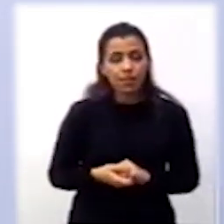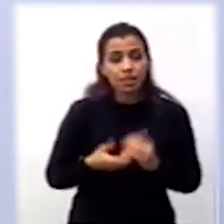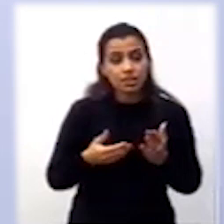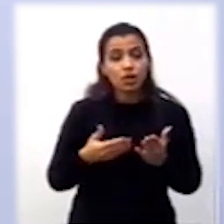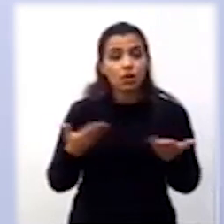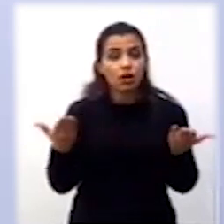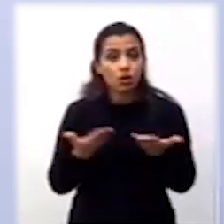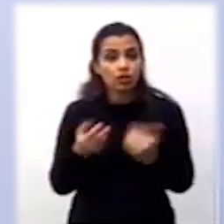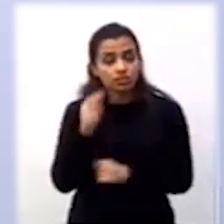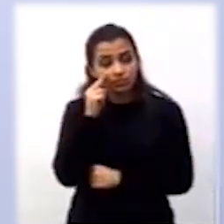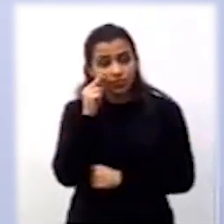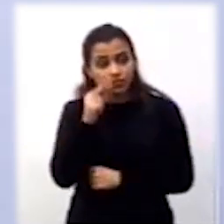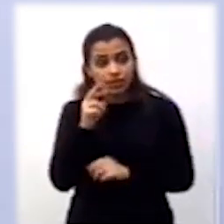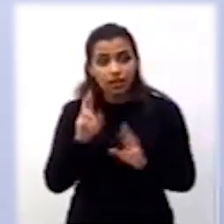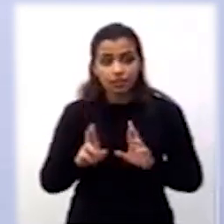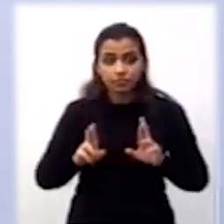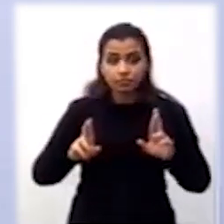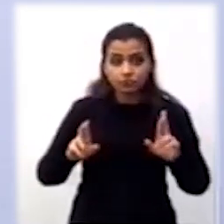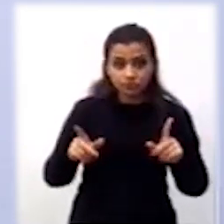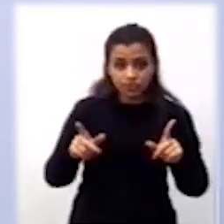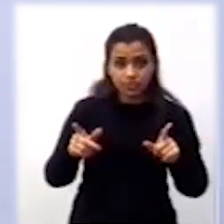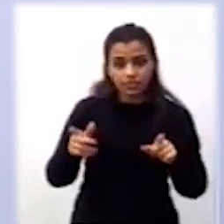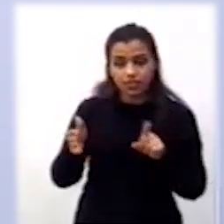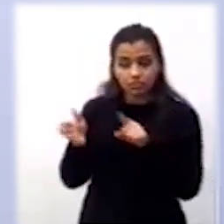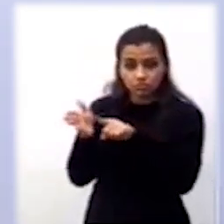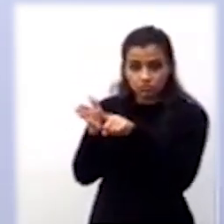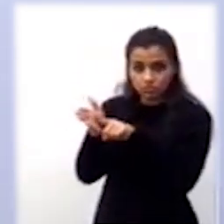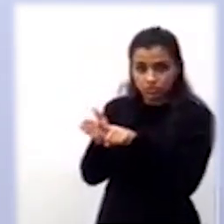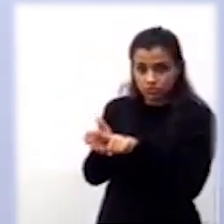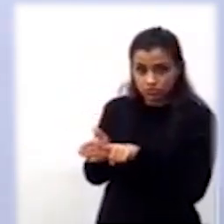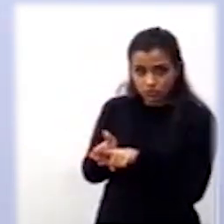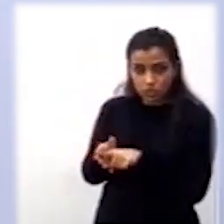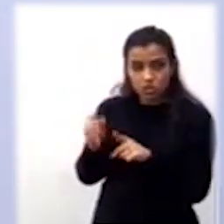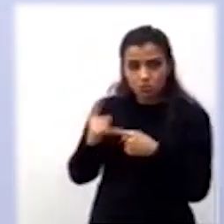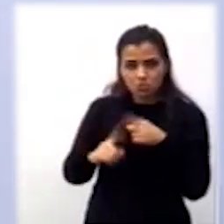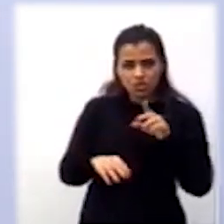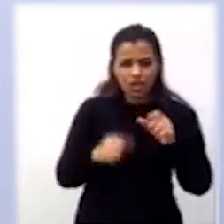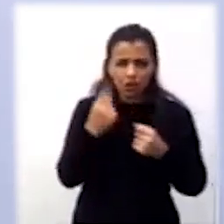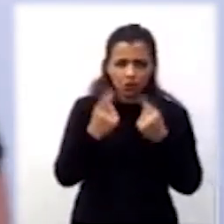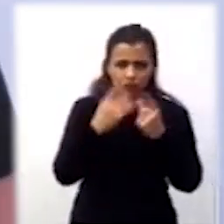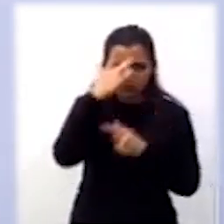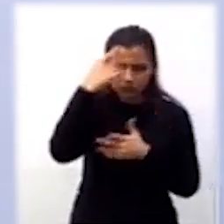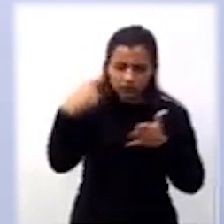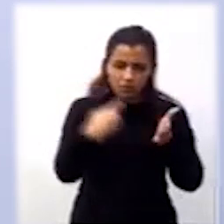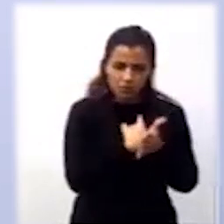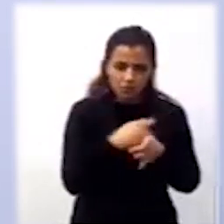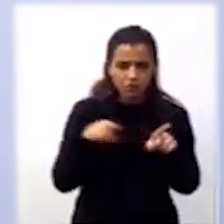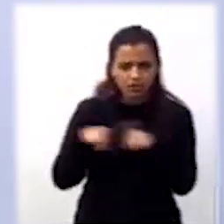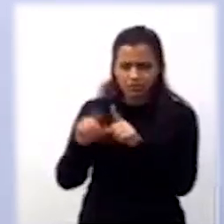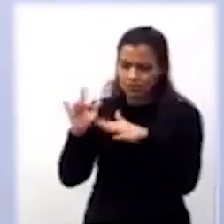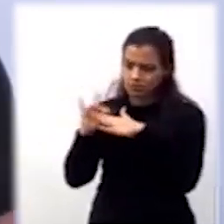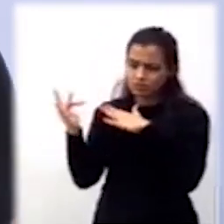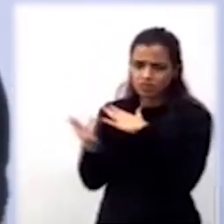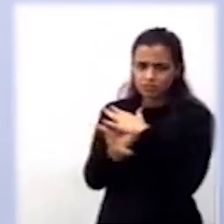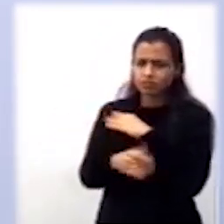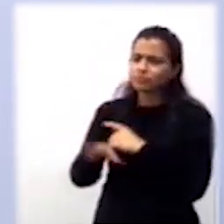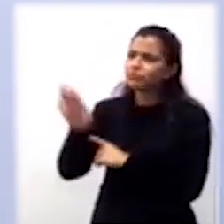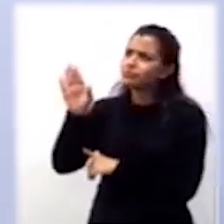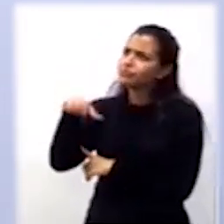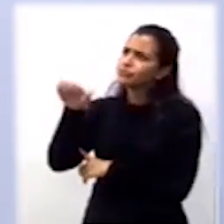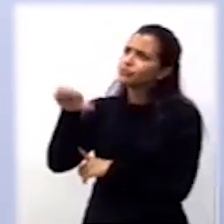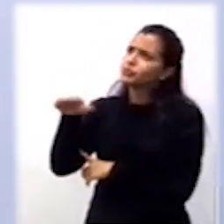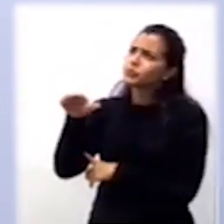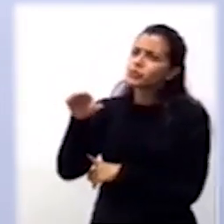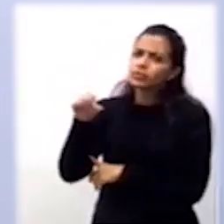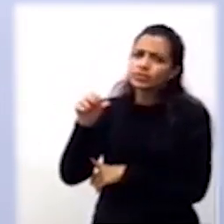ver agora algumas questões que caem, porque tem gente me mandando aí até nas redes sociais, Kennedy, tá me falando